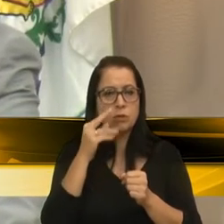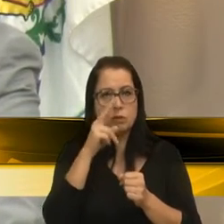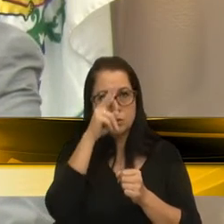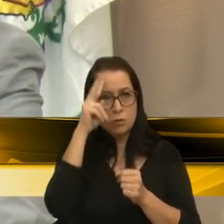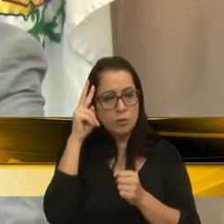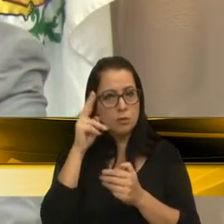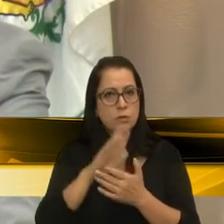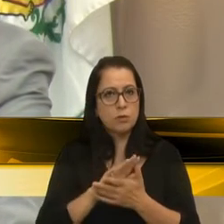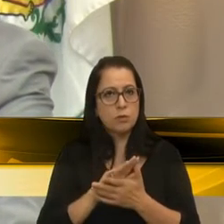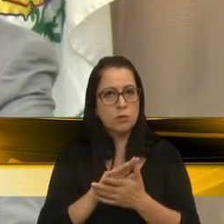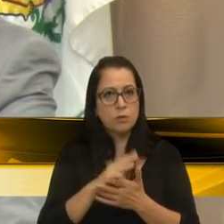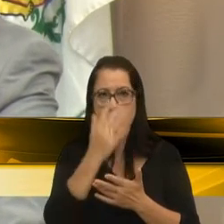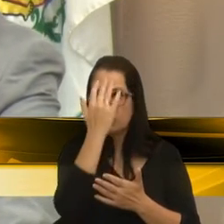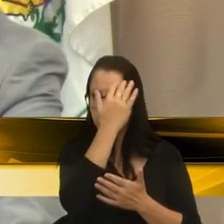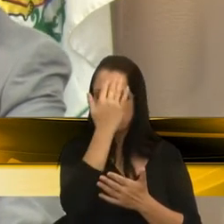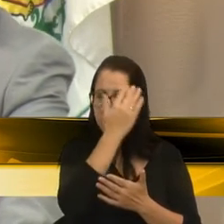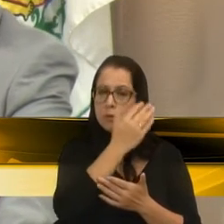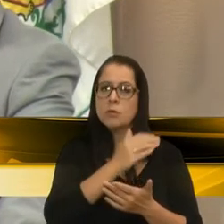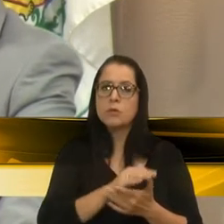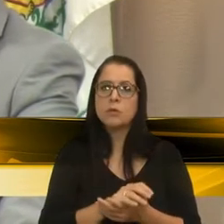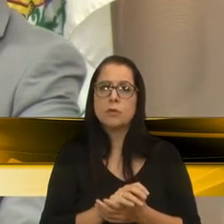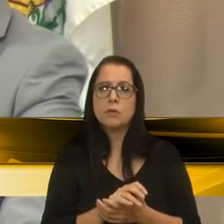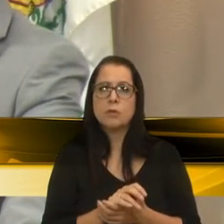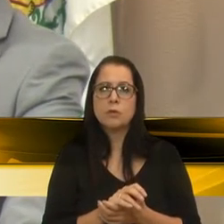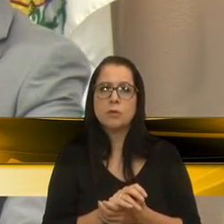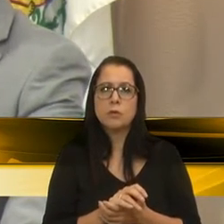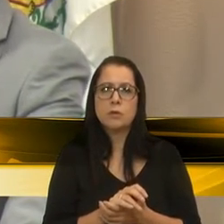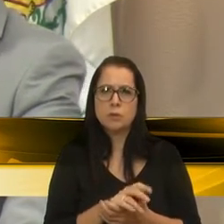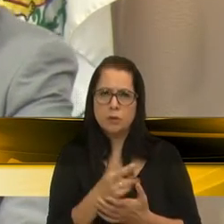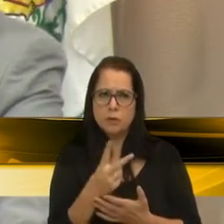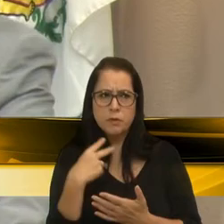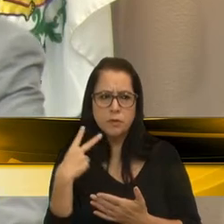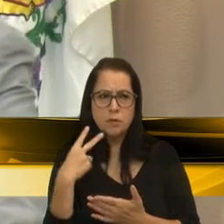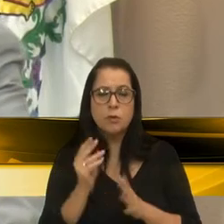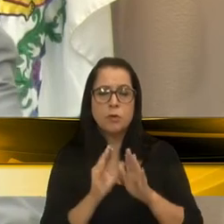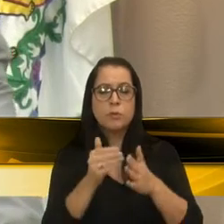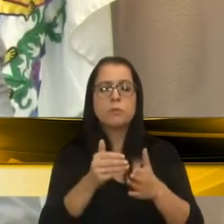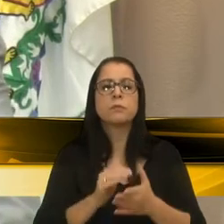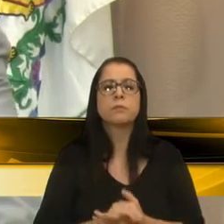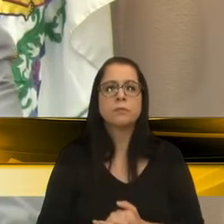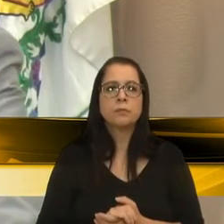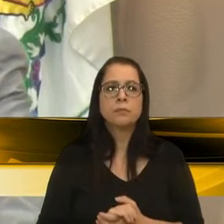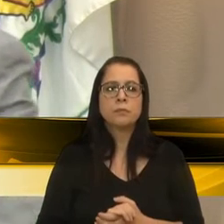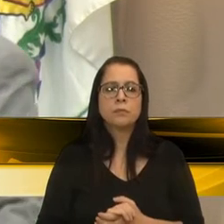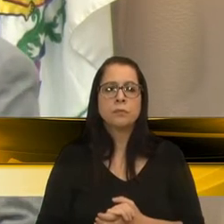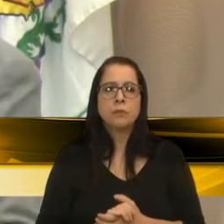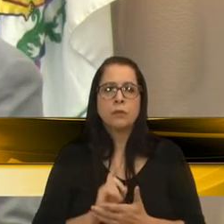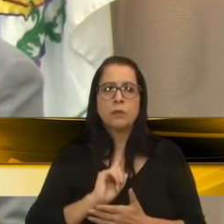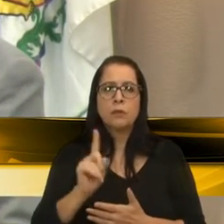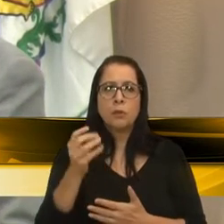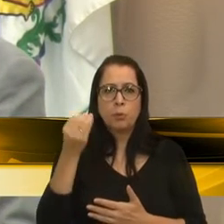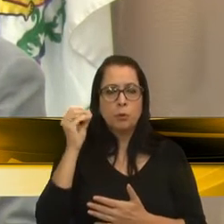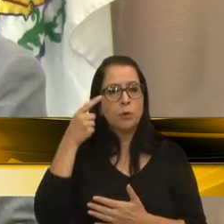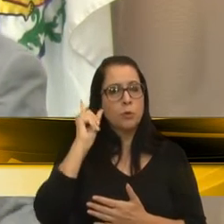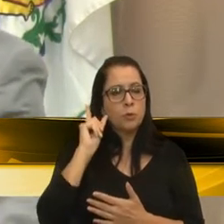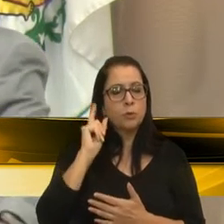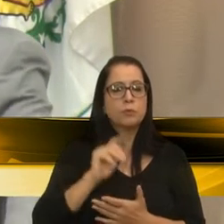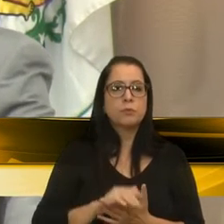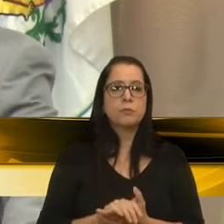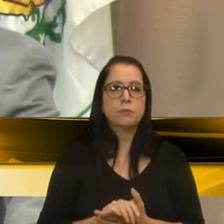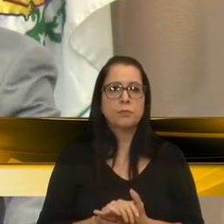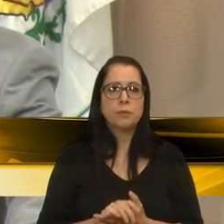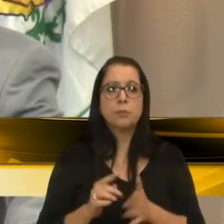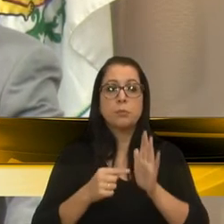Ues, vereador Adiló, e são esses vereadores da comissão. Estivemos em Porto Alegre ontem levando